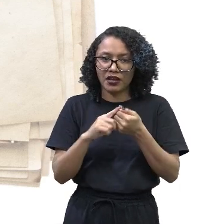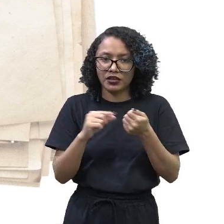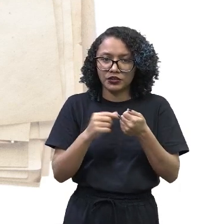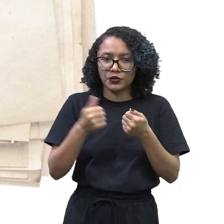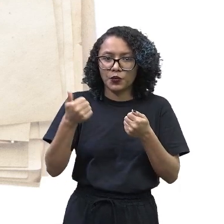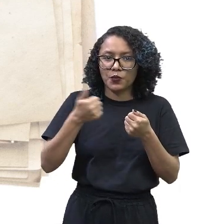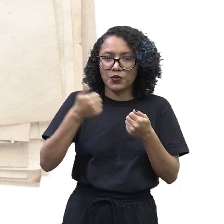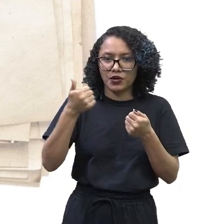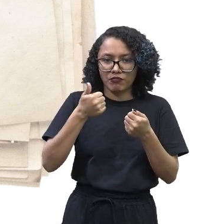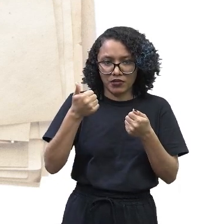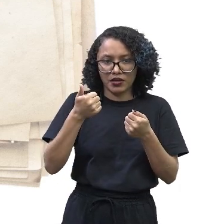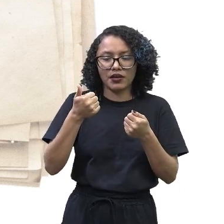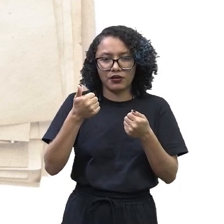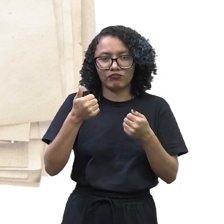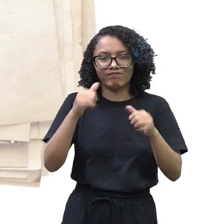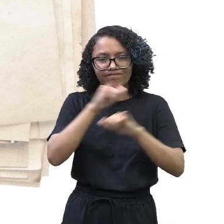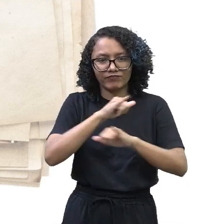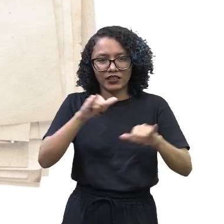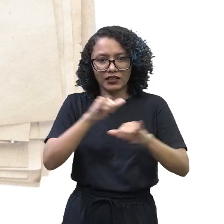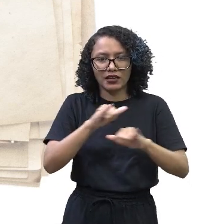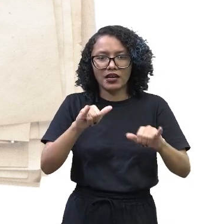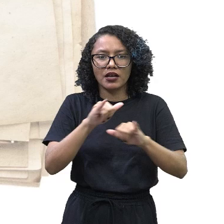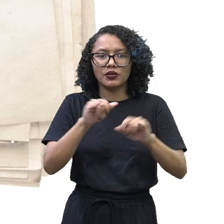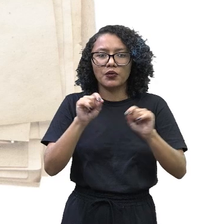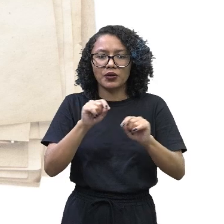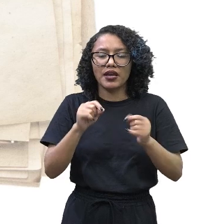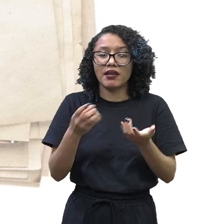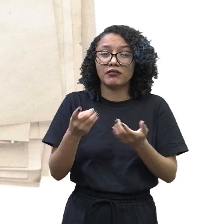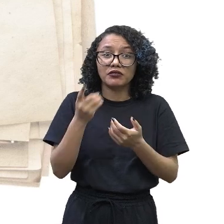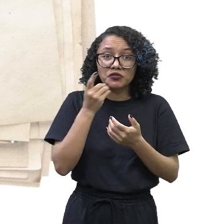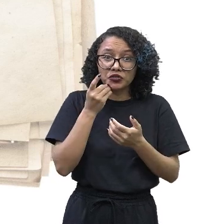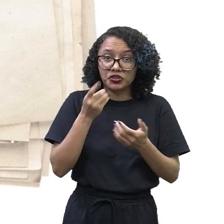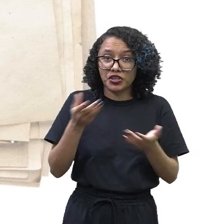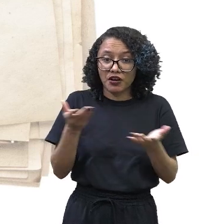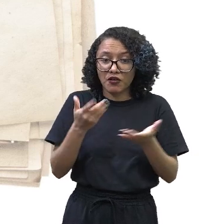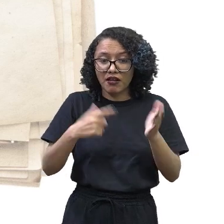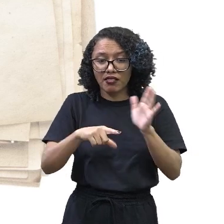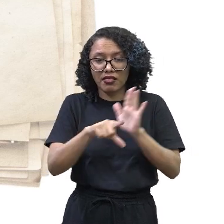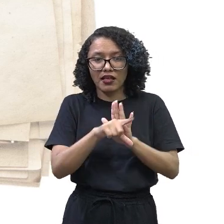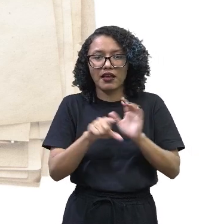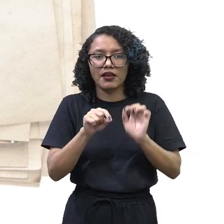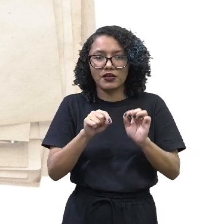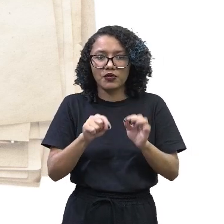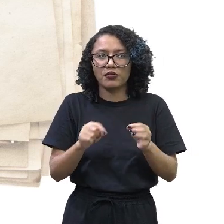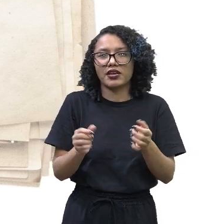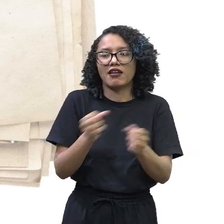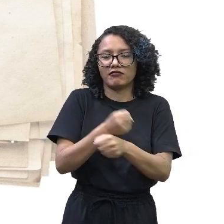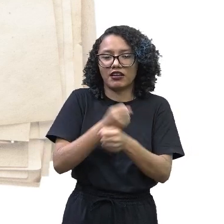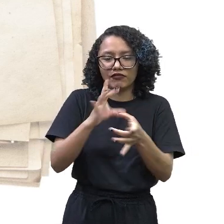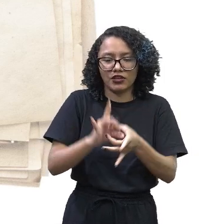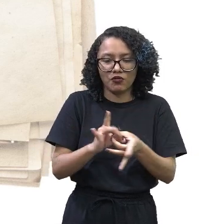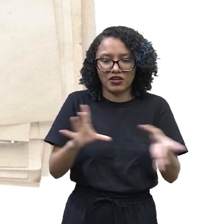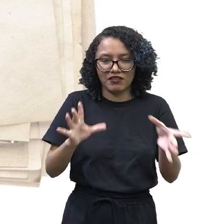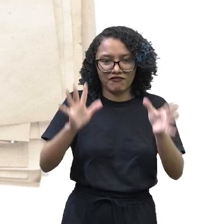1º. É declarada extinta desde a data desta lei a escravidão no Brasil.